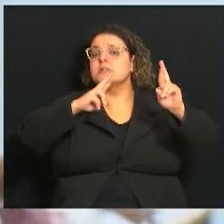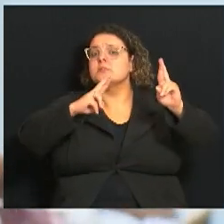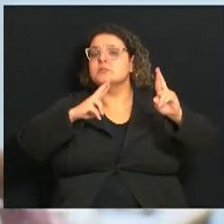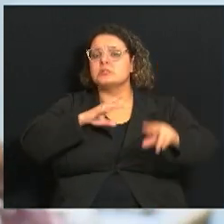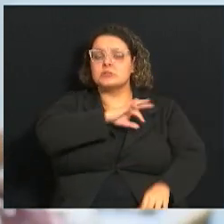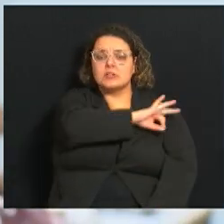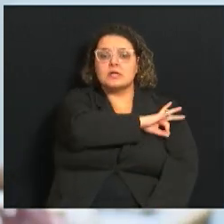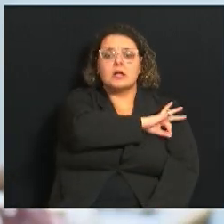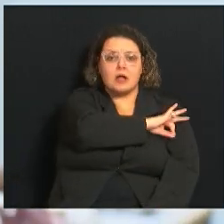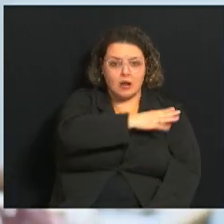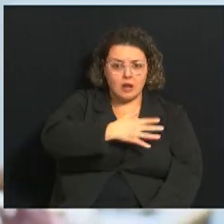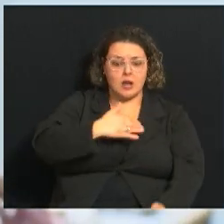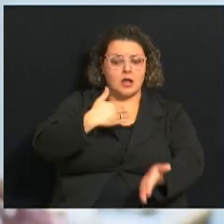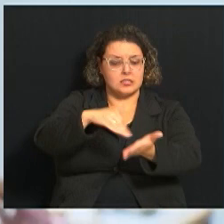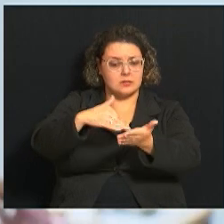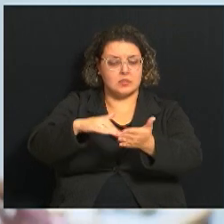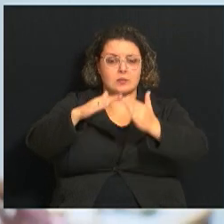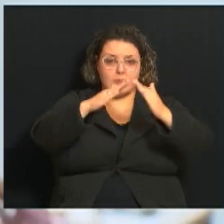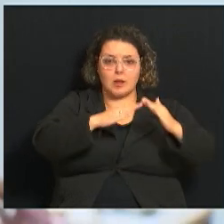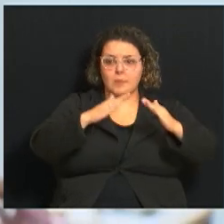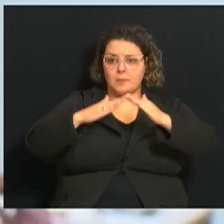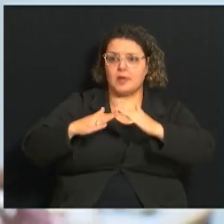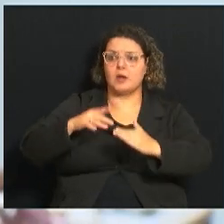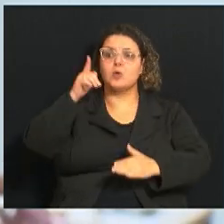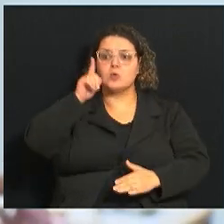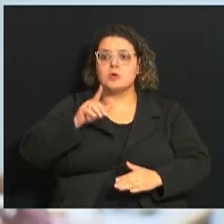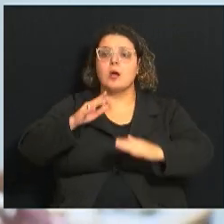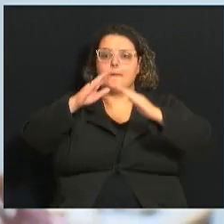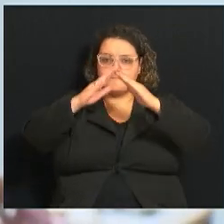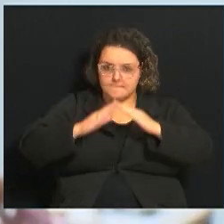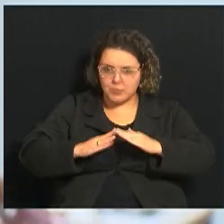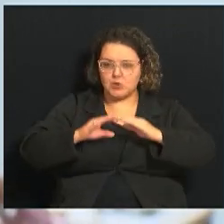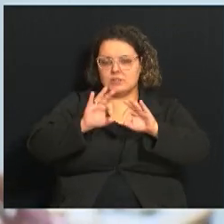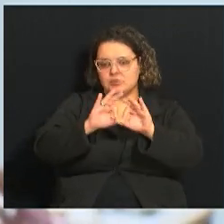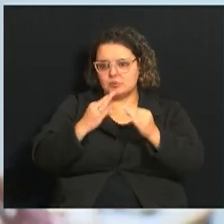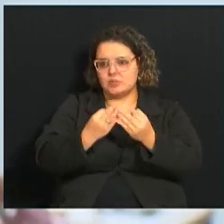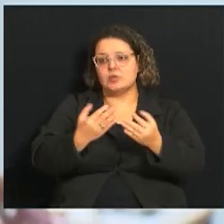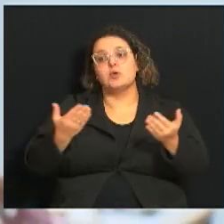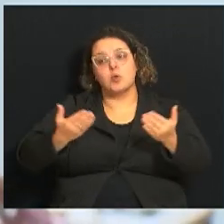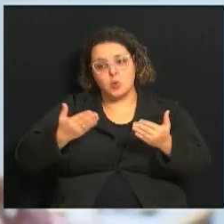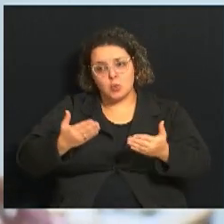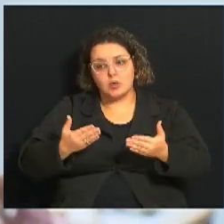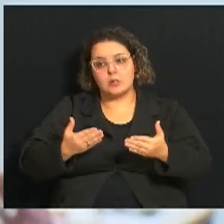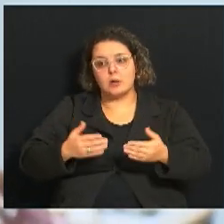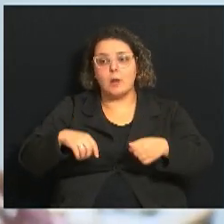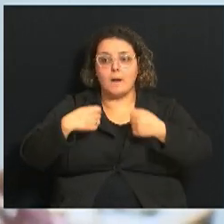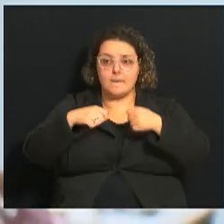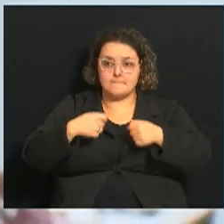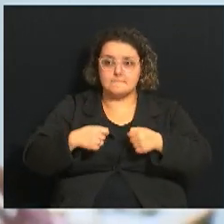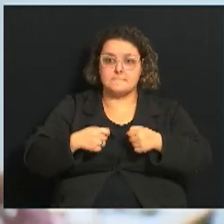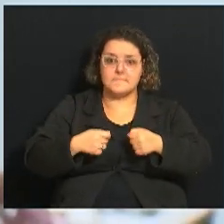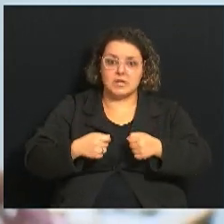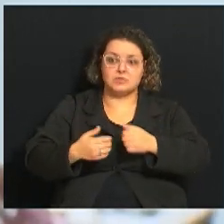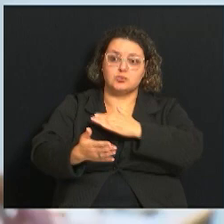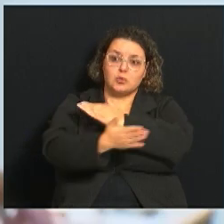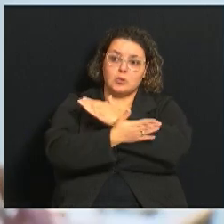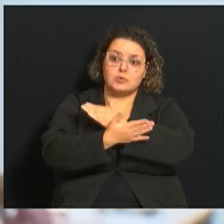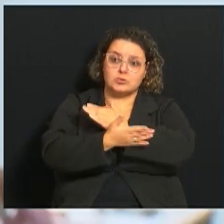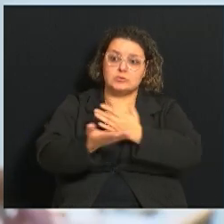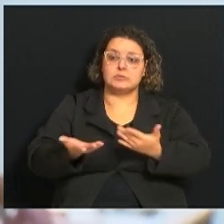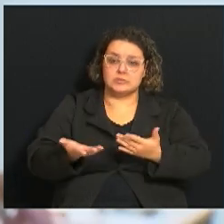da Secretaria de Habitação, para que consigam moradia para essas famílias que hoje estão dependendo exclusivamente do auxílio moradia, que não é, inclusive, um